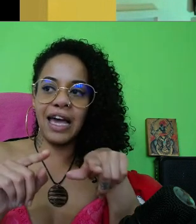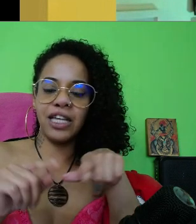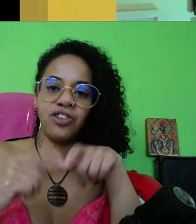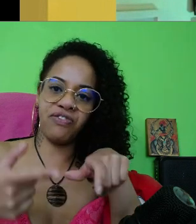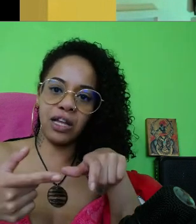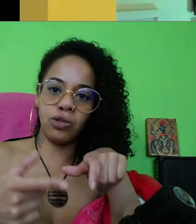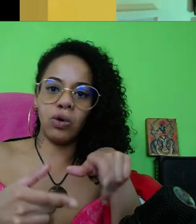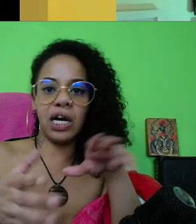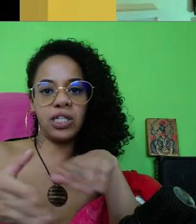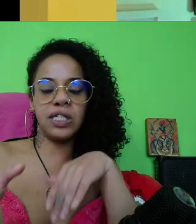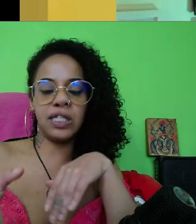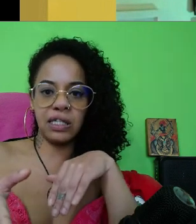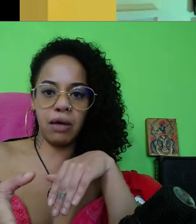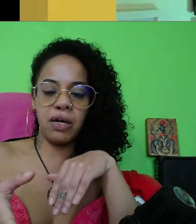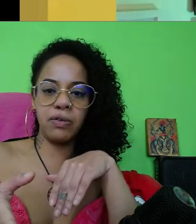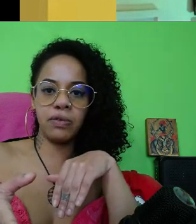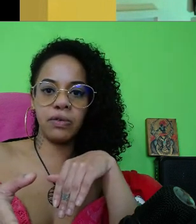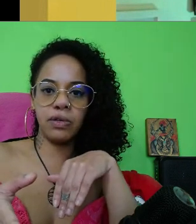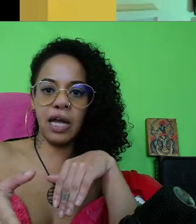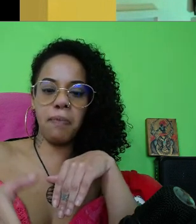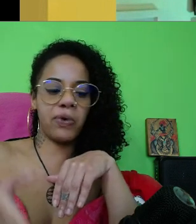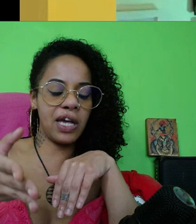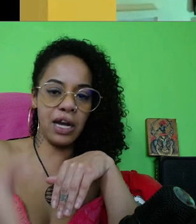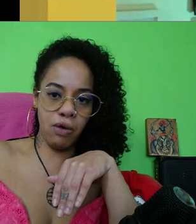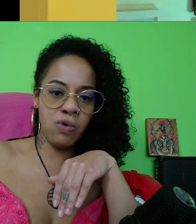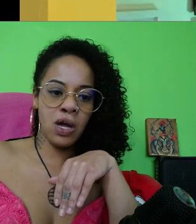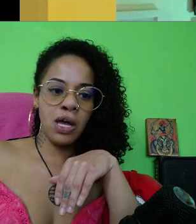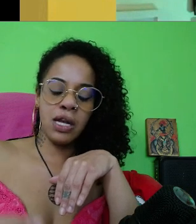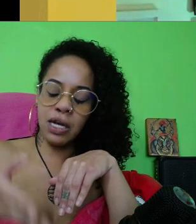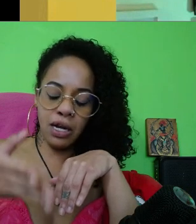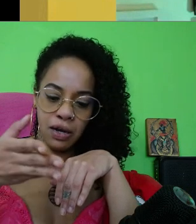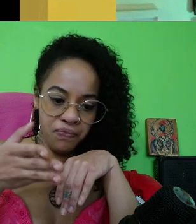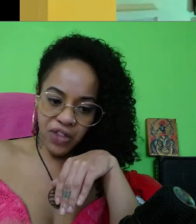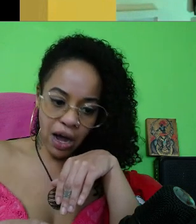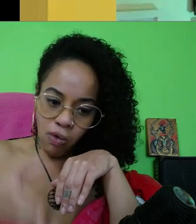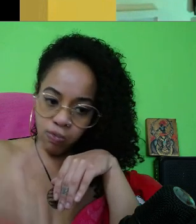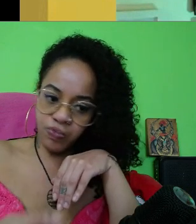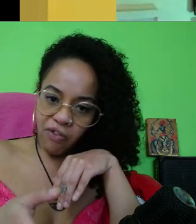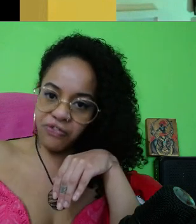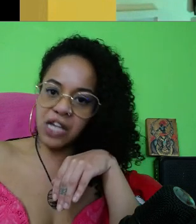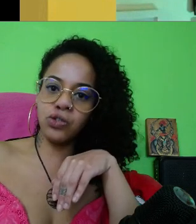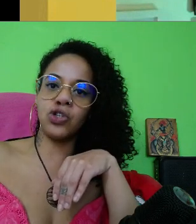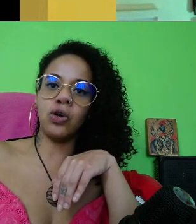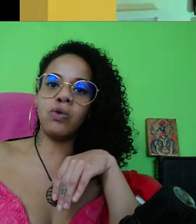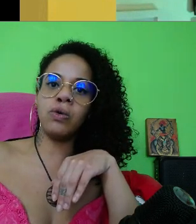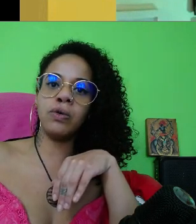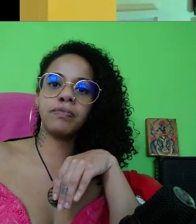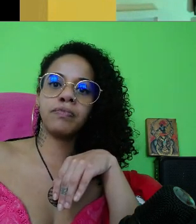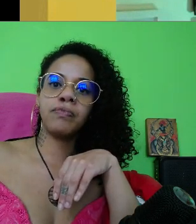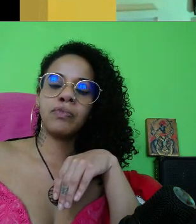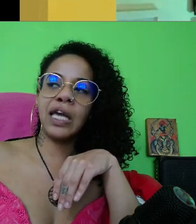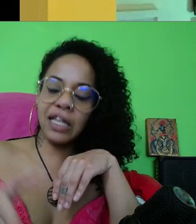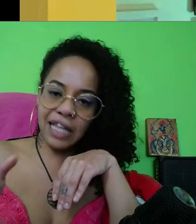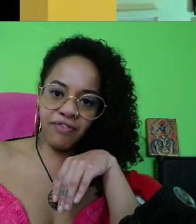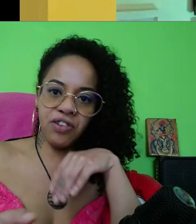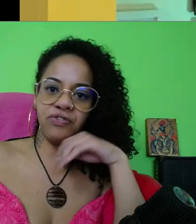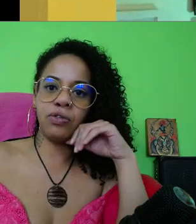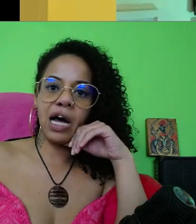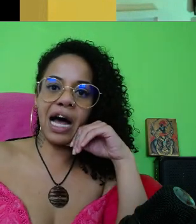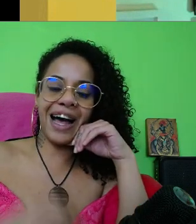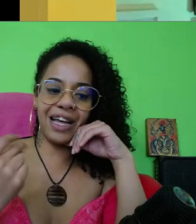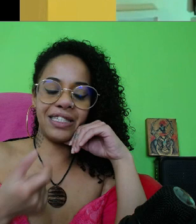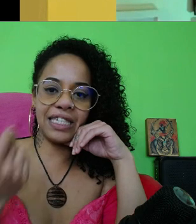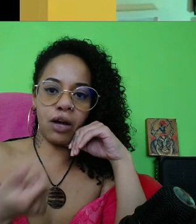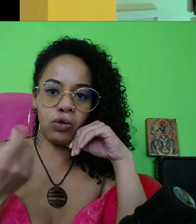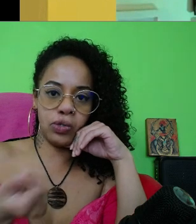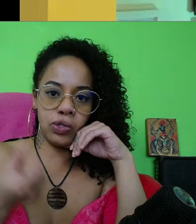que é de Fato antissistema né porque não não faz o jogo e tá